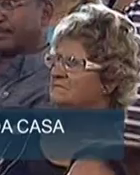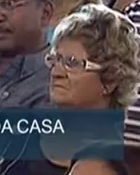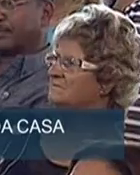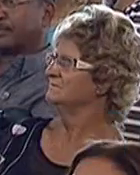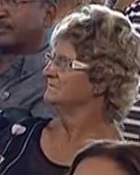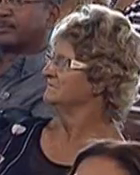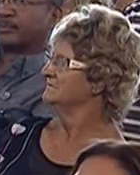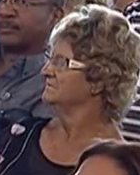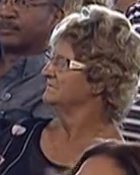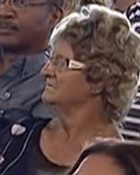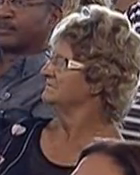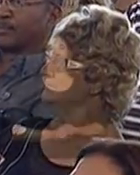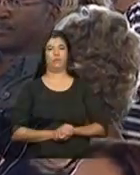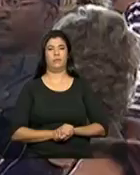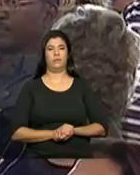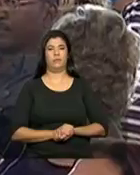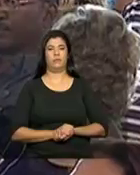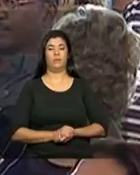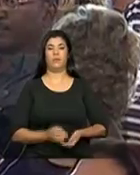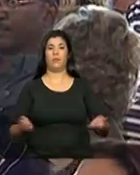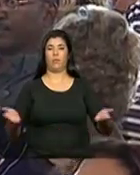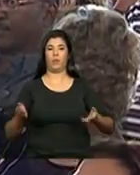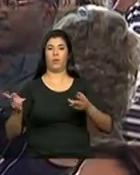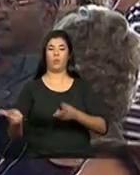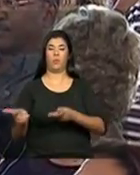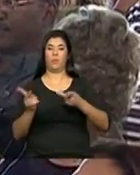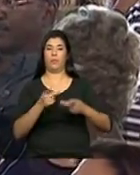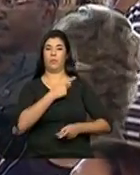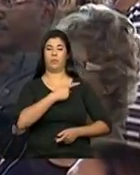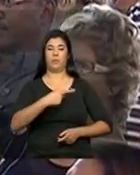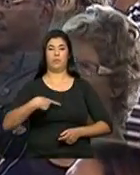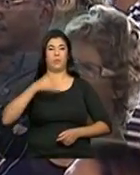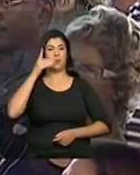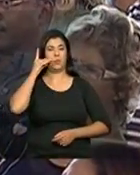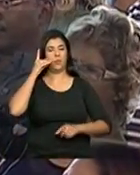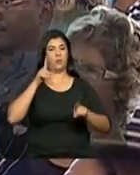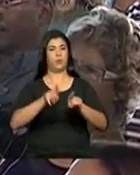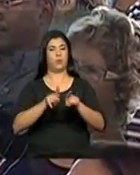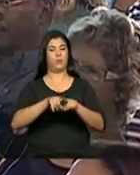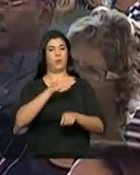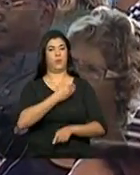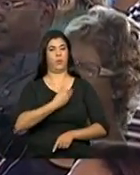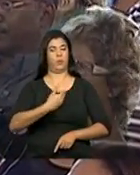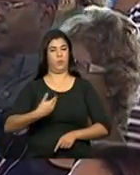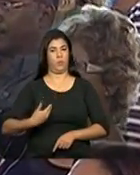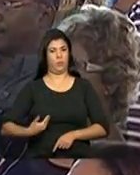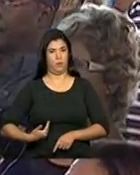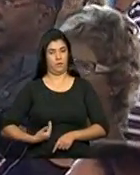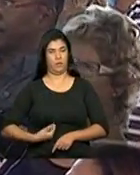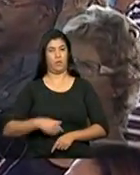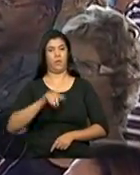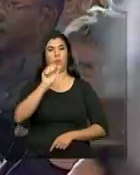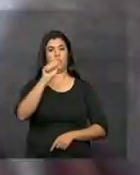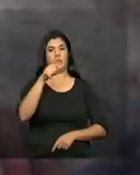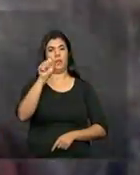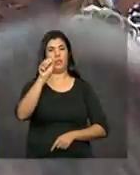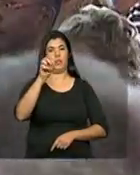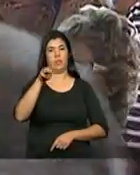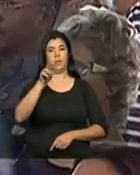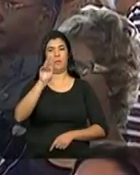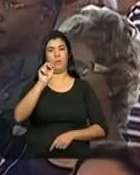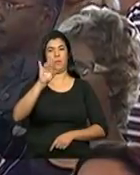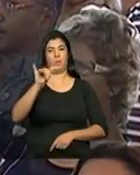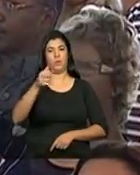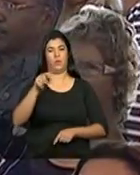Neste momento, convidamos a presidenta Dilma Rousseff, o governador Reinaldo Azambuja, a ministra